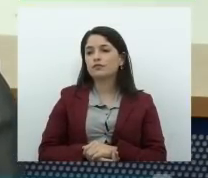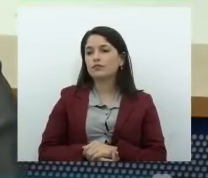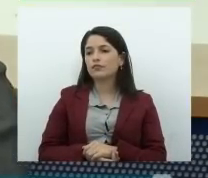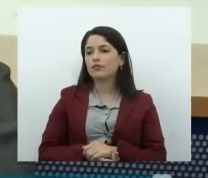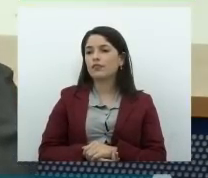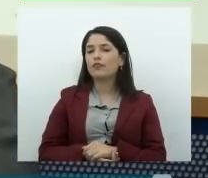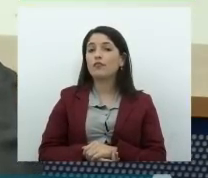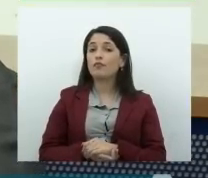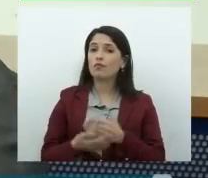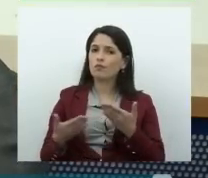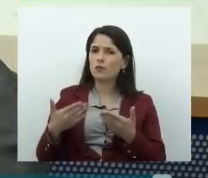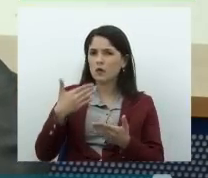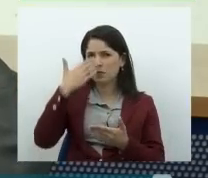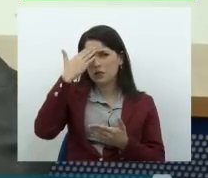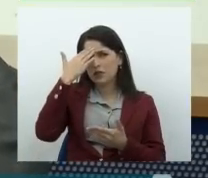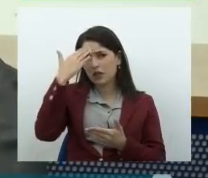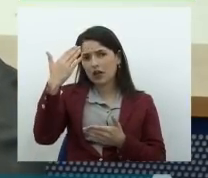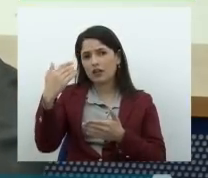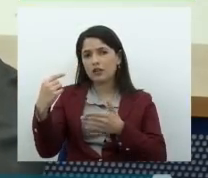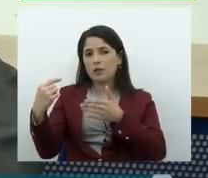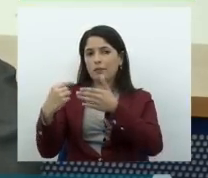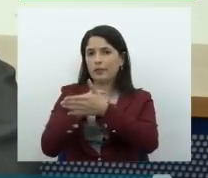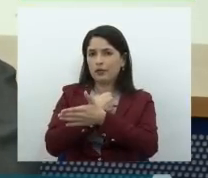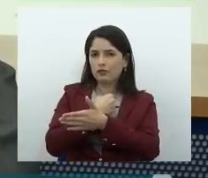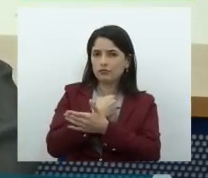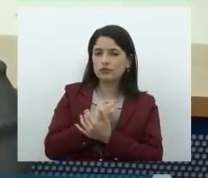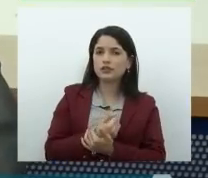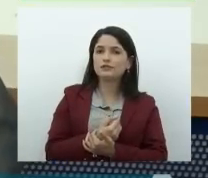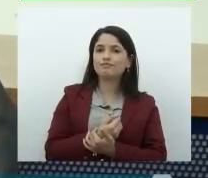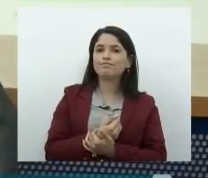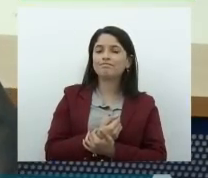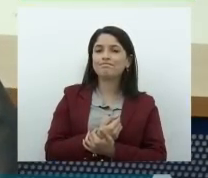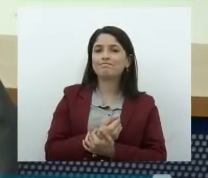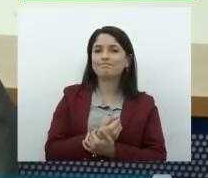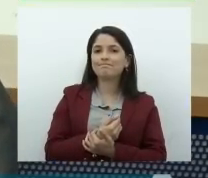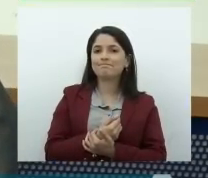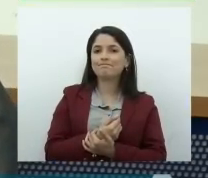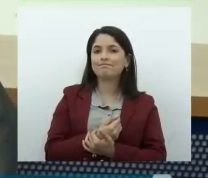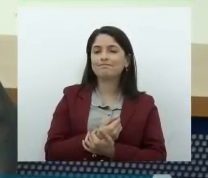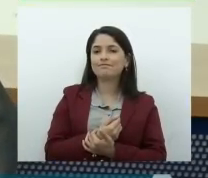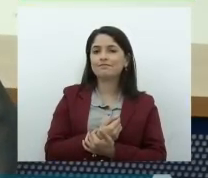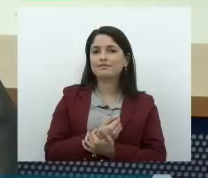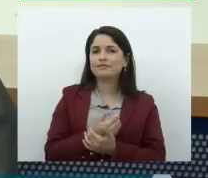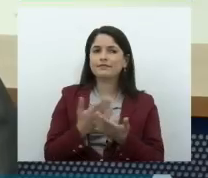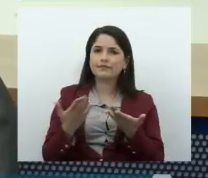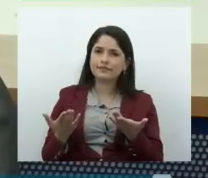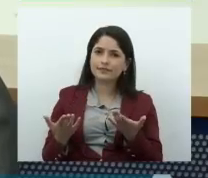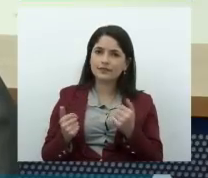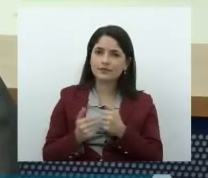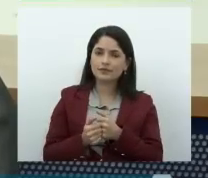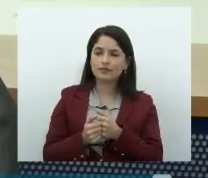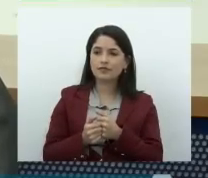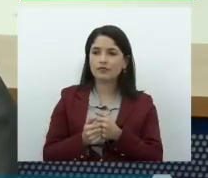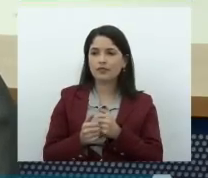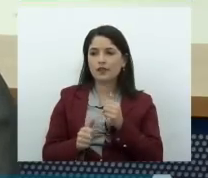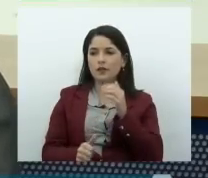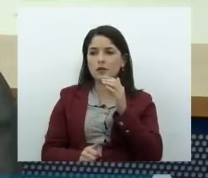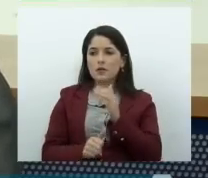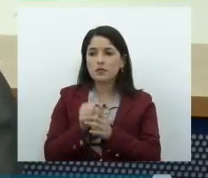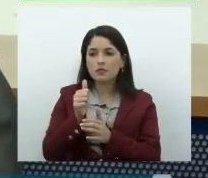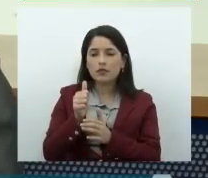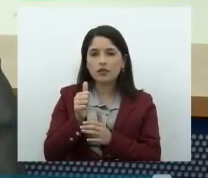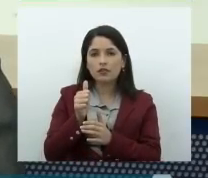Candidato Wagner Freitas, muito obrigado pela pergunta. Primeiramente, é resolver essa